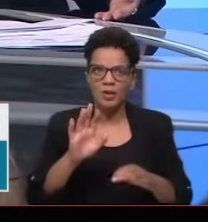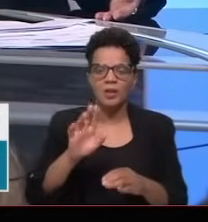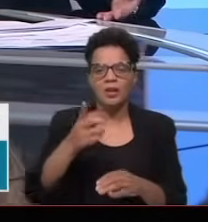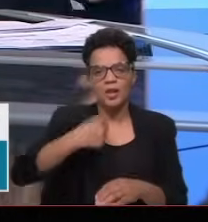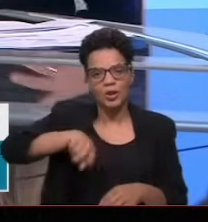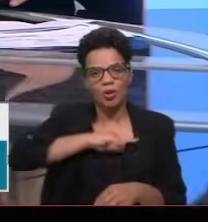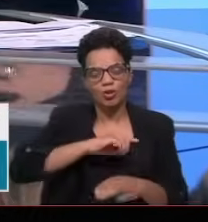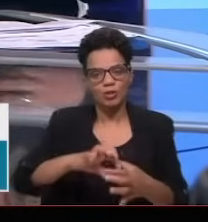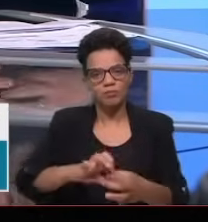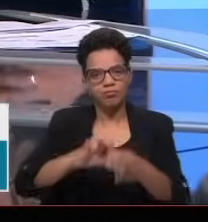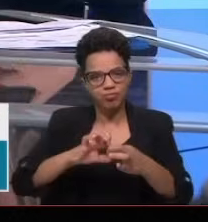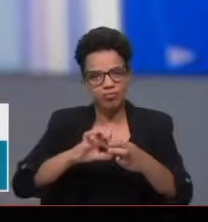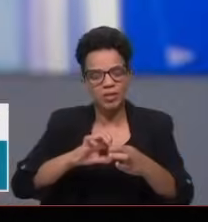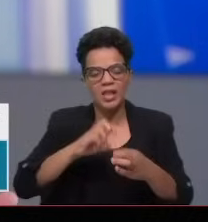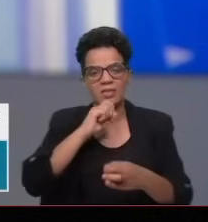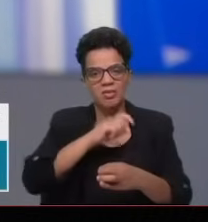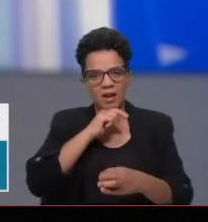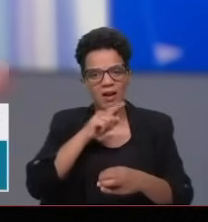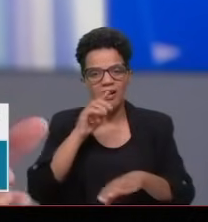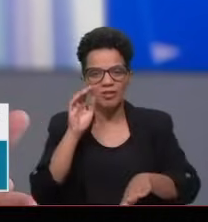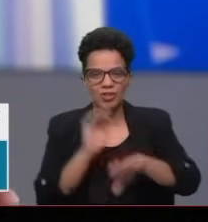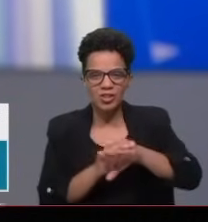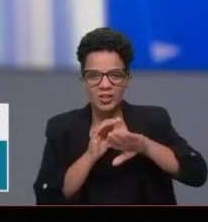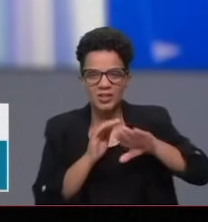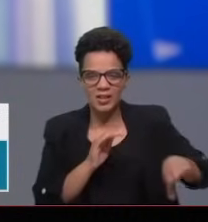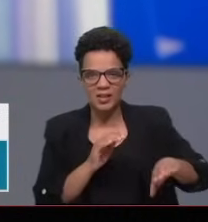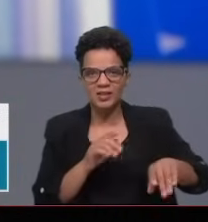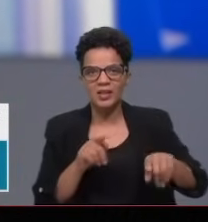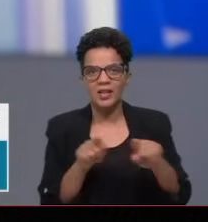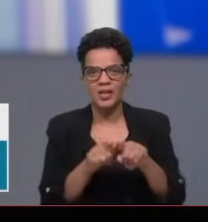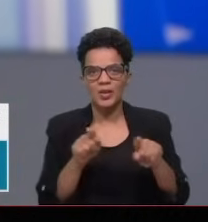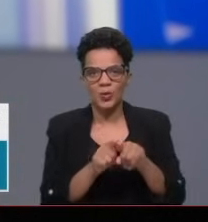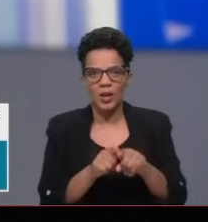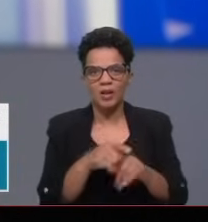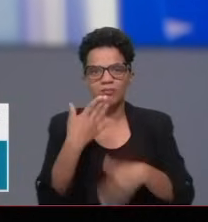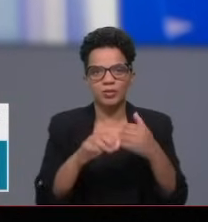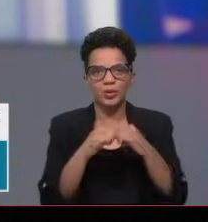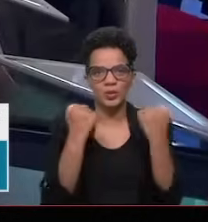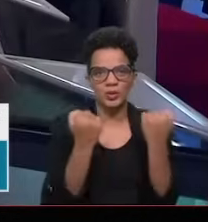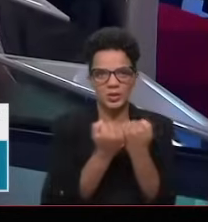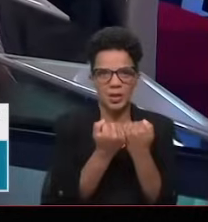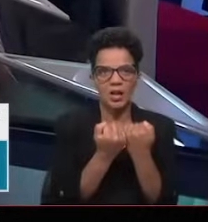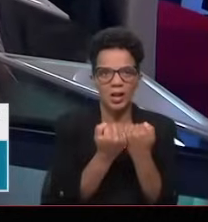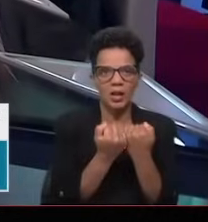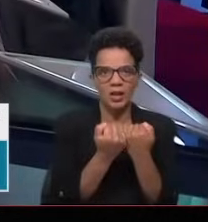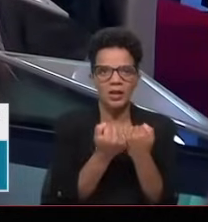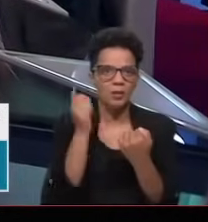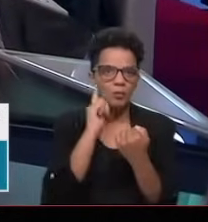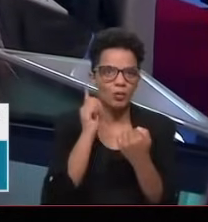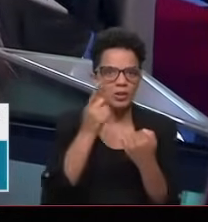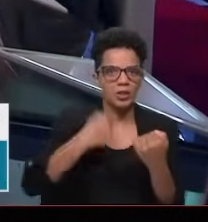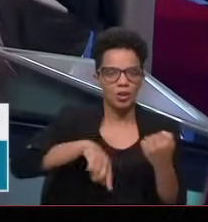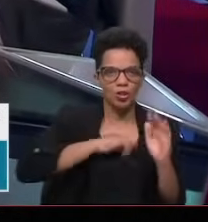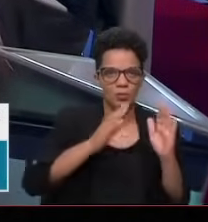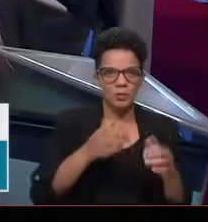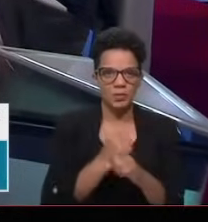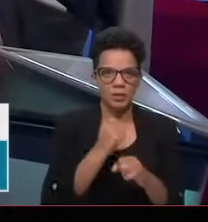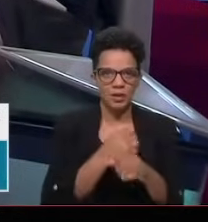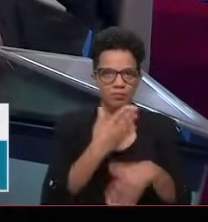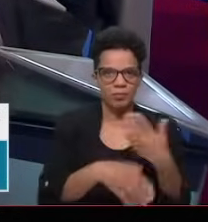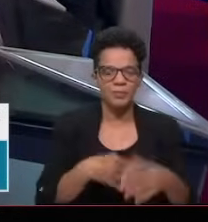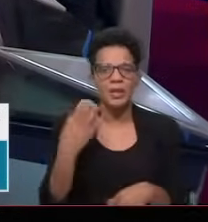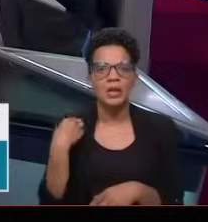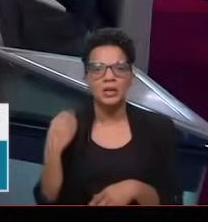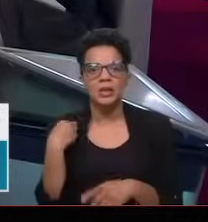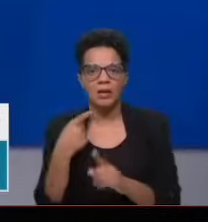parte de uma aliança que pudesse ser essa esquerda desfio no seu minut final Francisco por favor Catarina tem que avançar e a Catarina